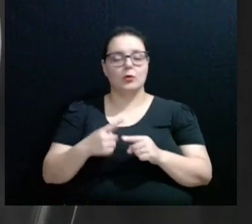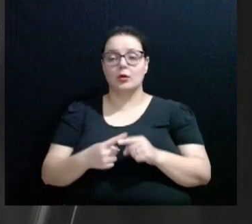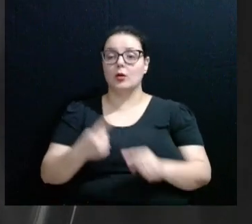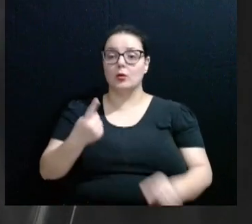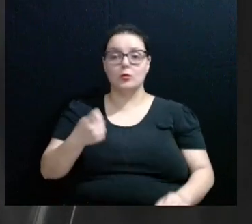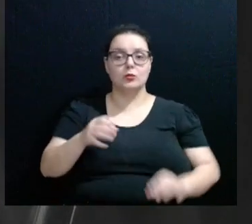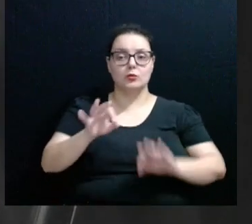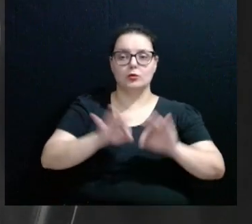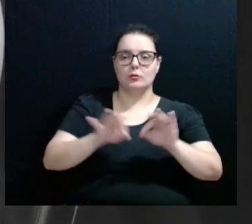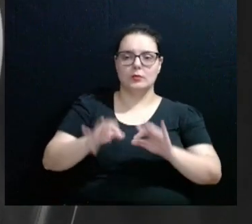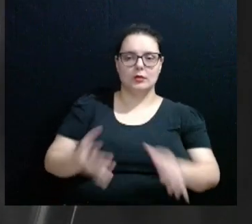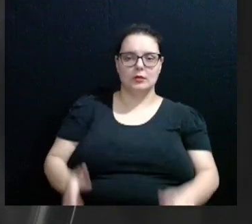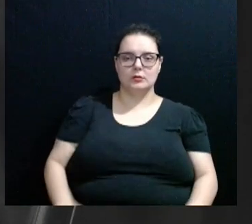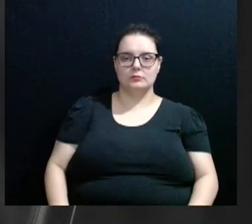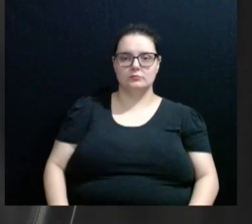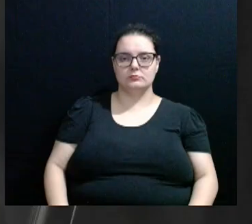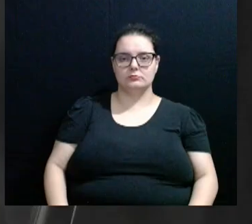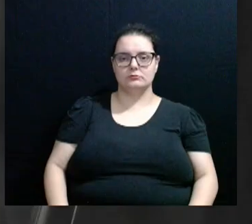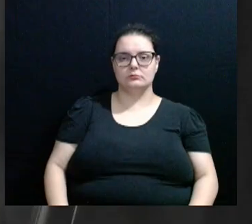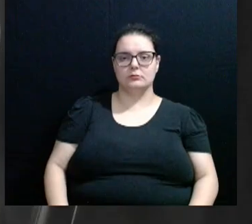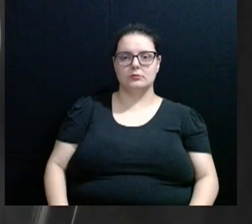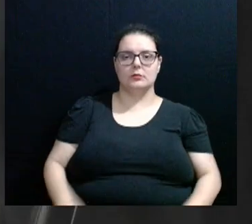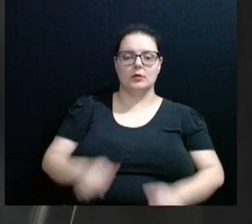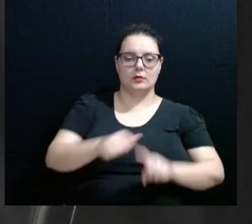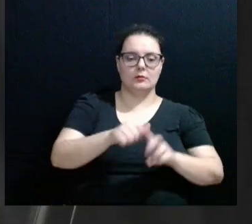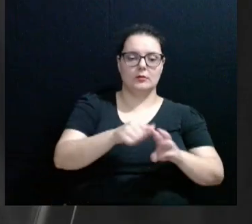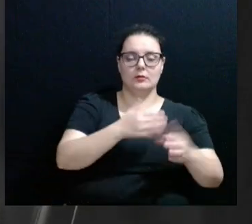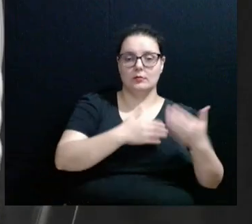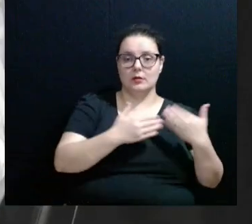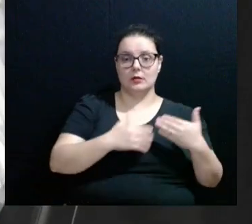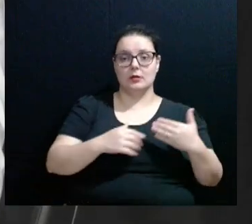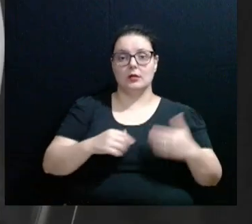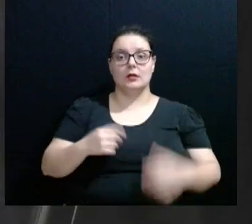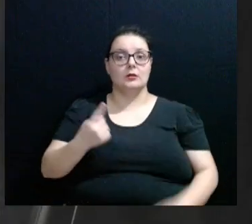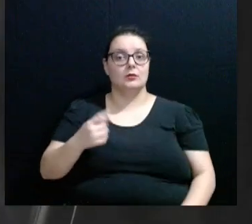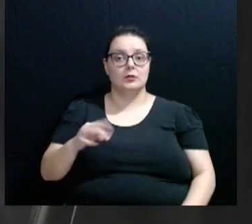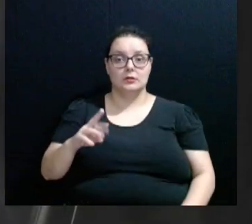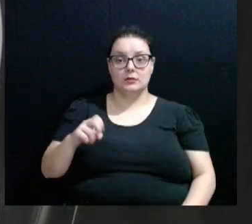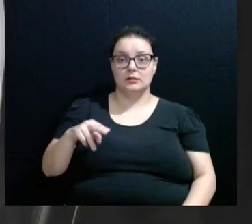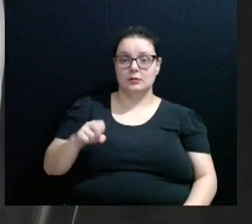plano, que até 3 meses atrás ele era o único plano transversal